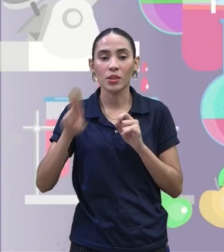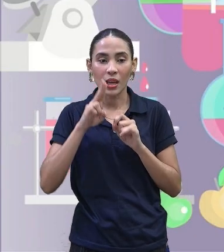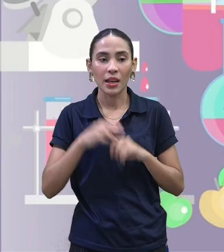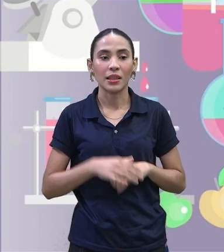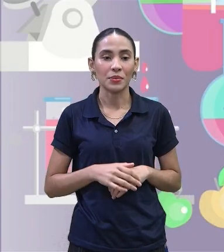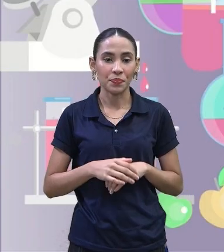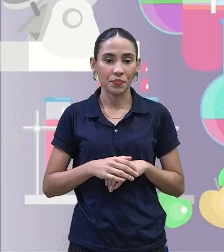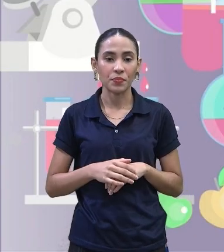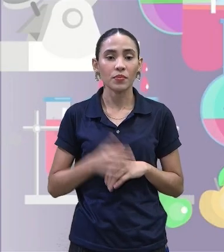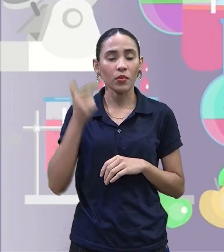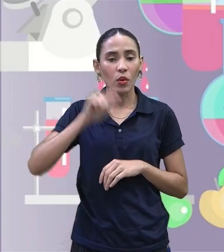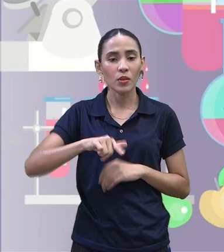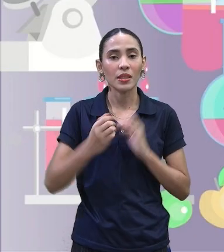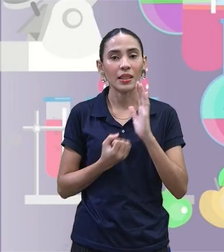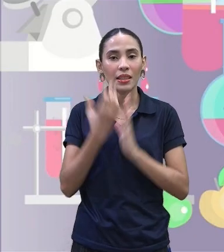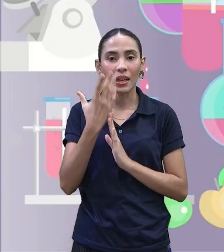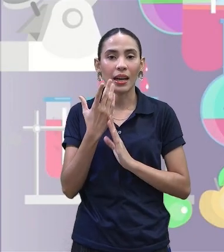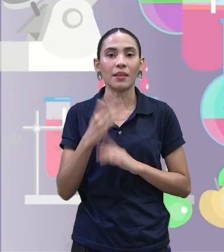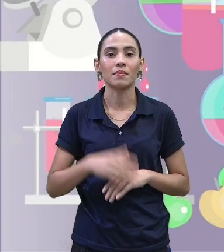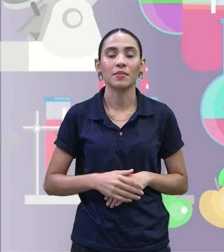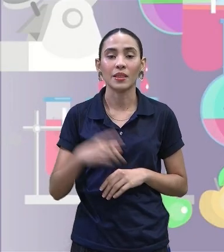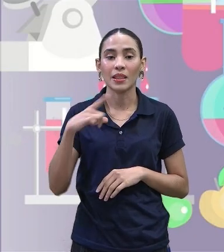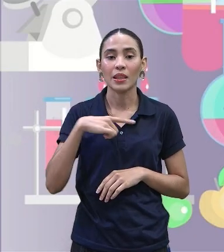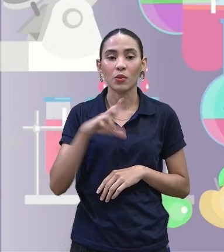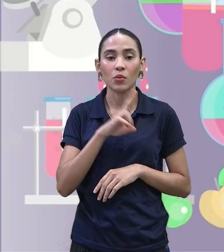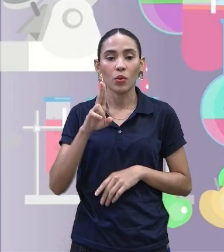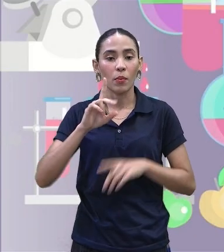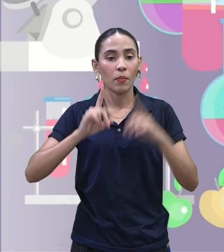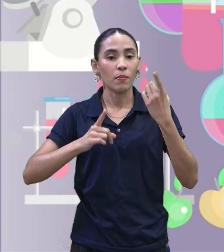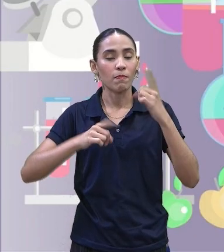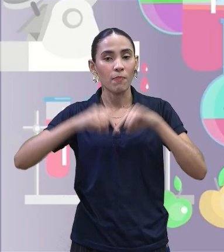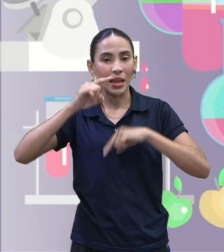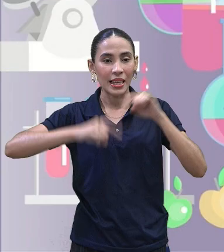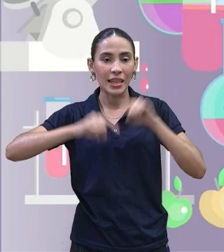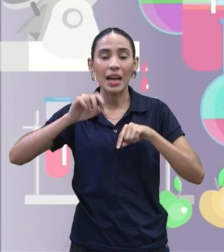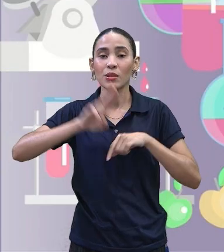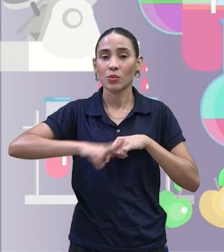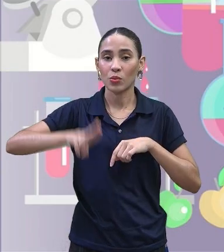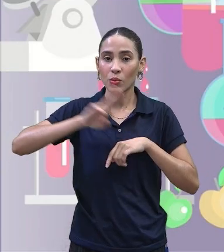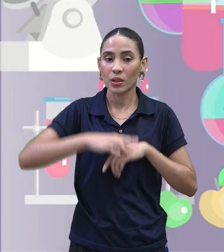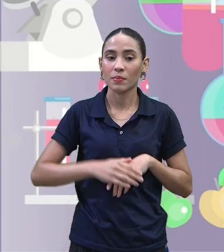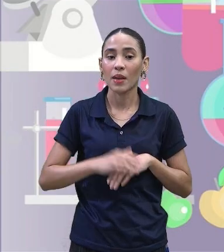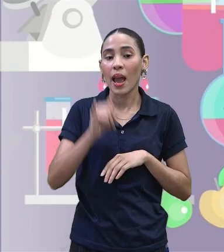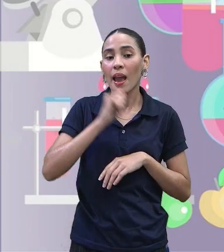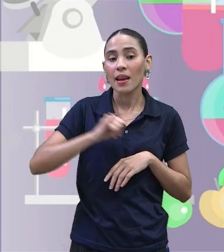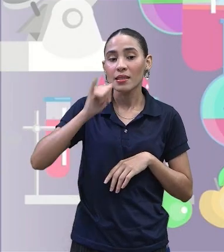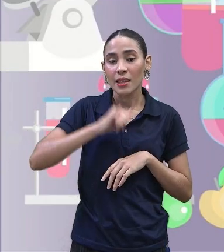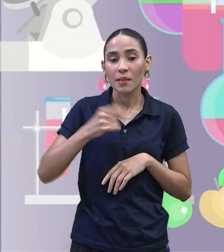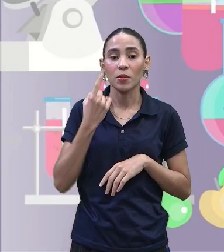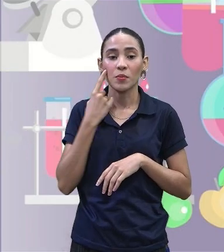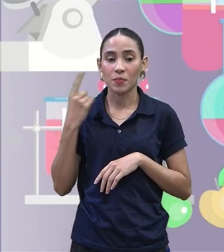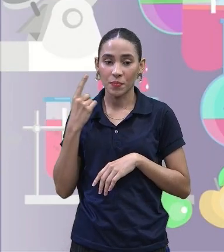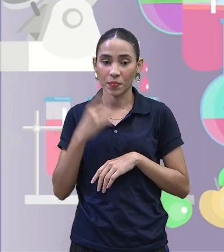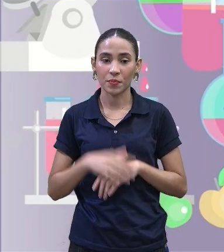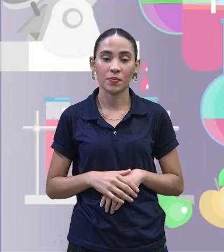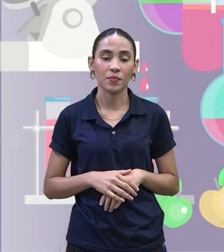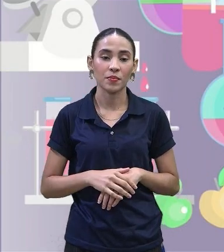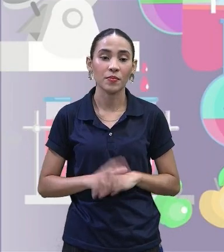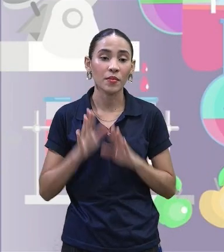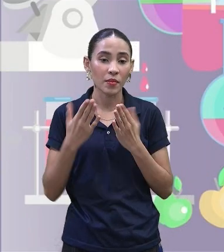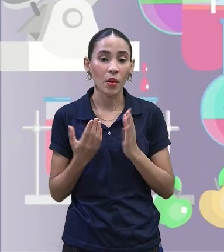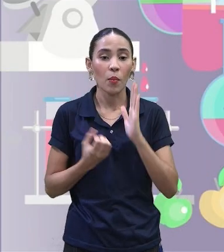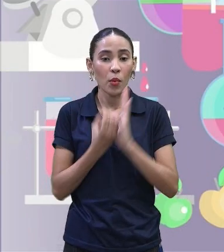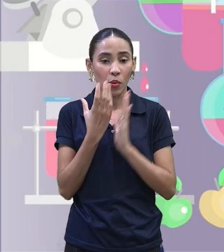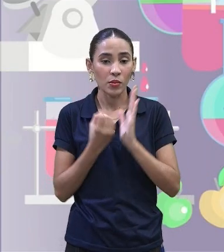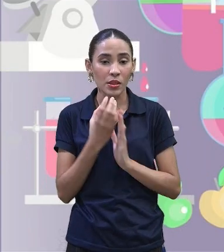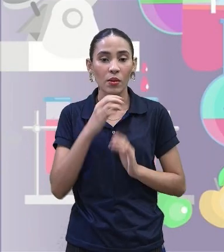utilizadas para a gente criar isso que a gente chama de produtos úteis. E exemplos desses produtos úteis? Produção